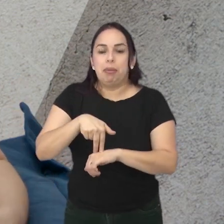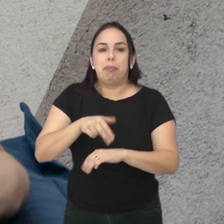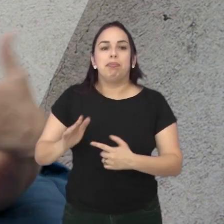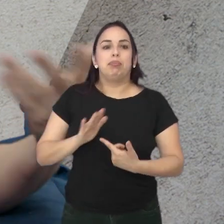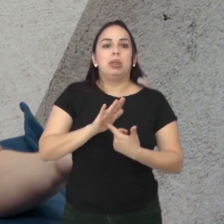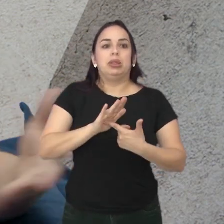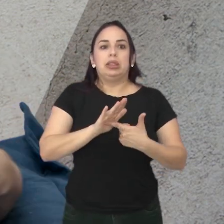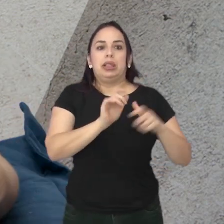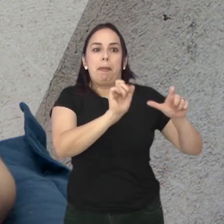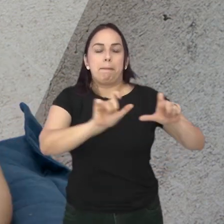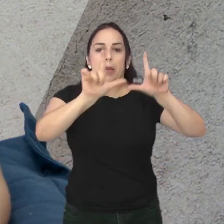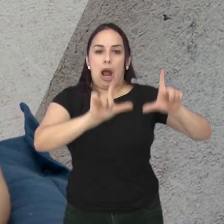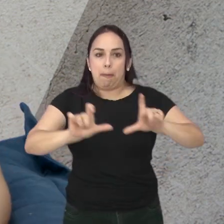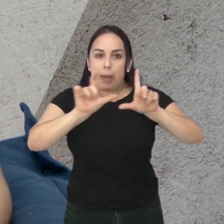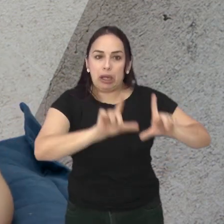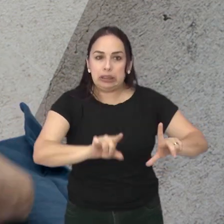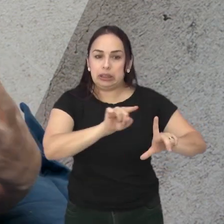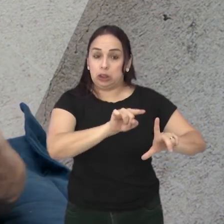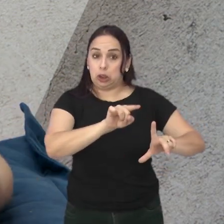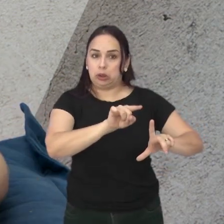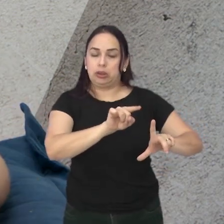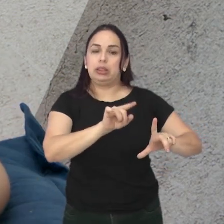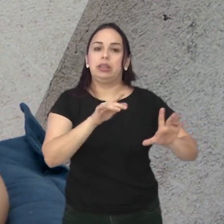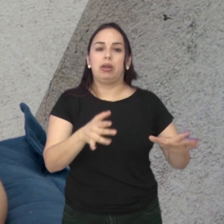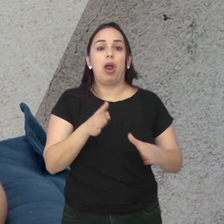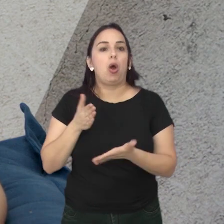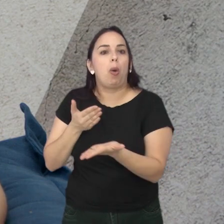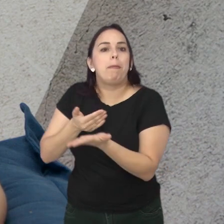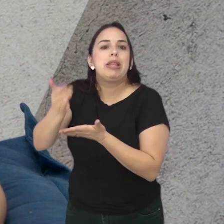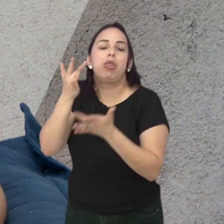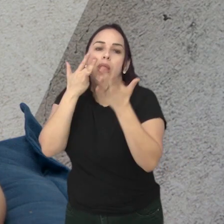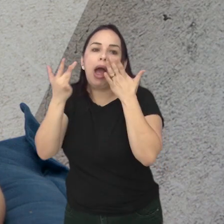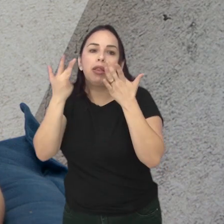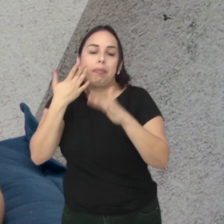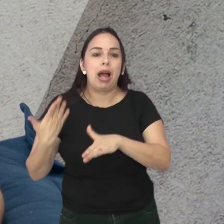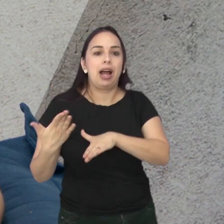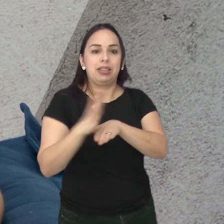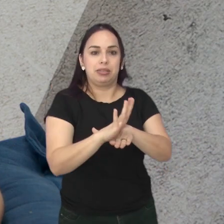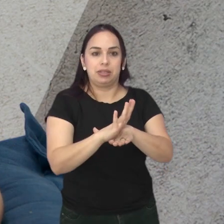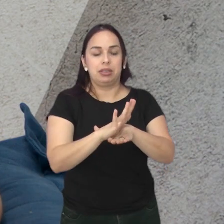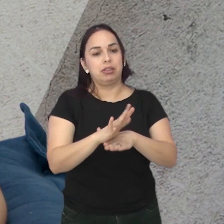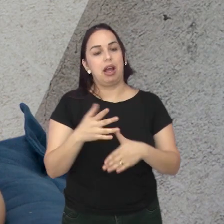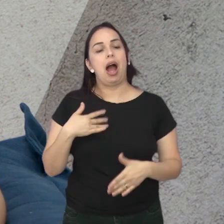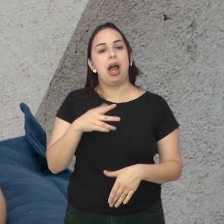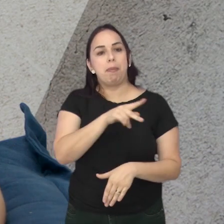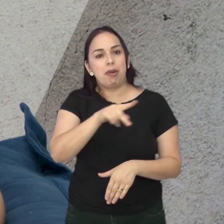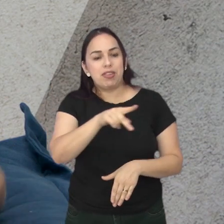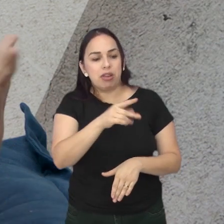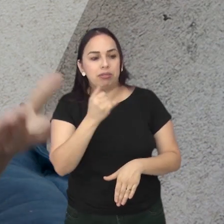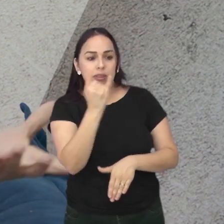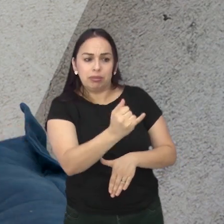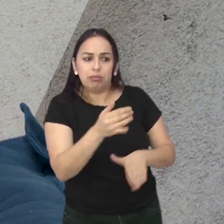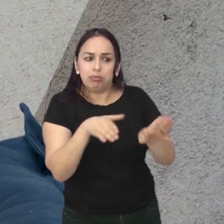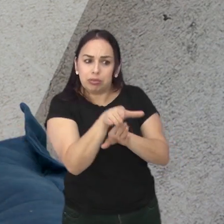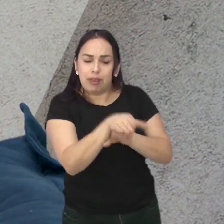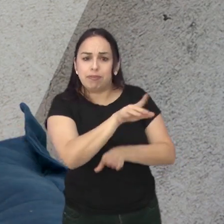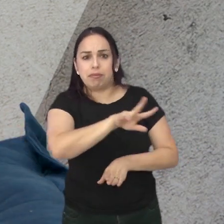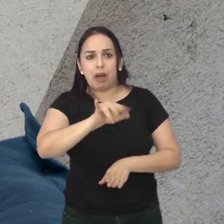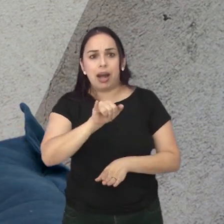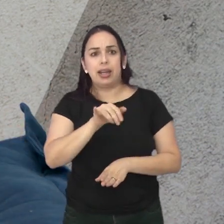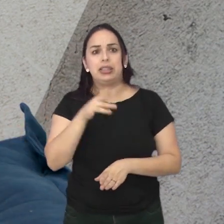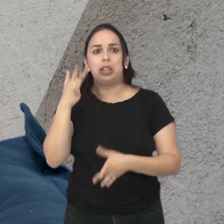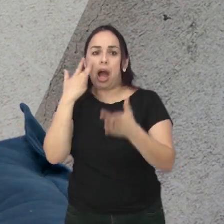os trabalhos, né, enfim, relacionados ao mestrado. Então, o professor dela falou, por que você não vai fazer